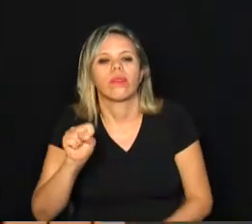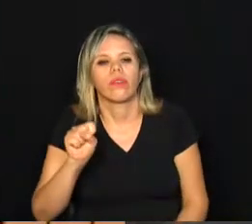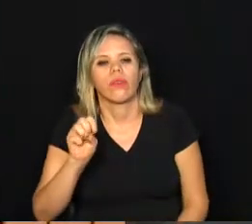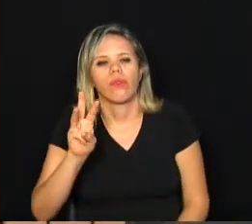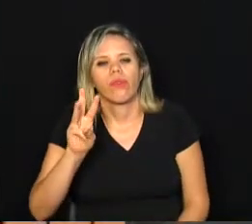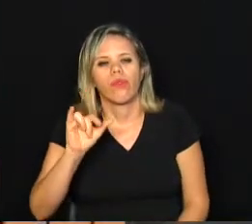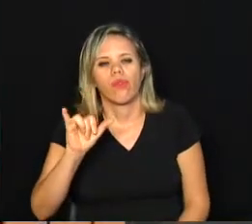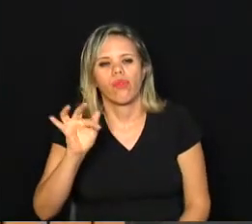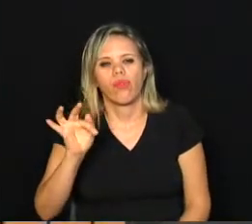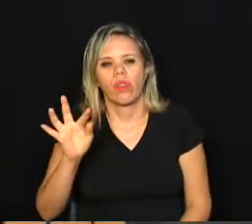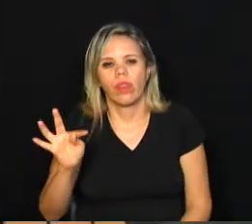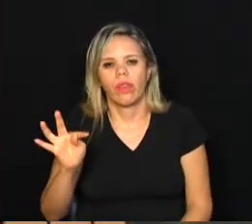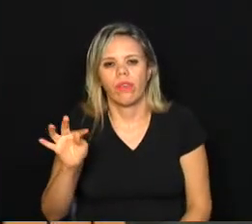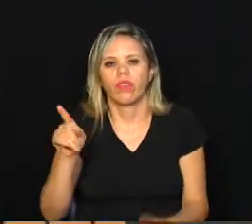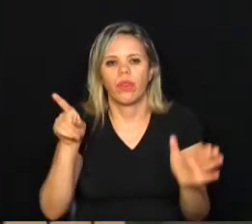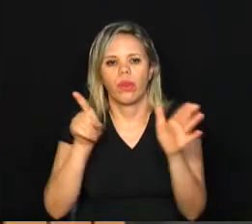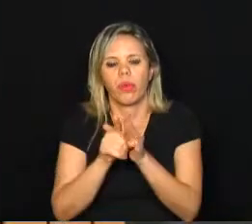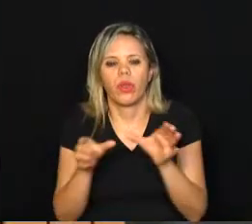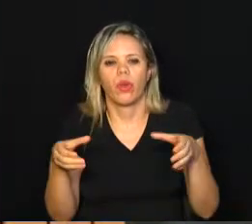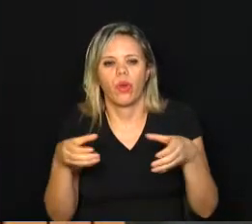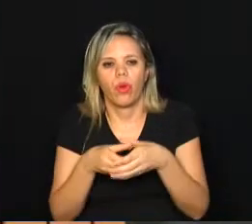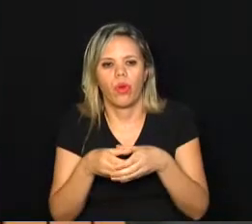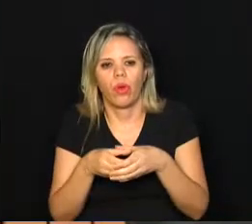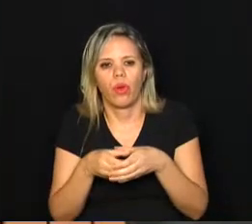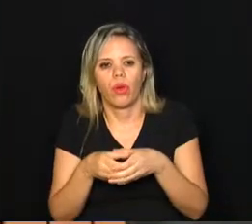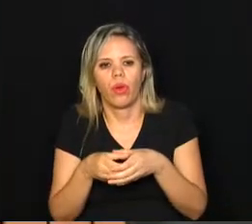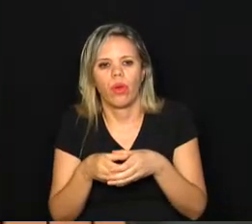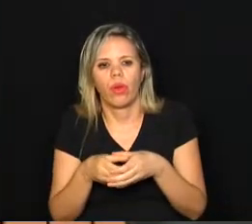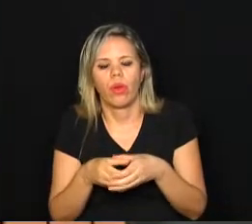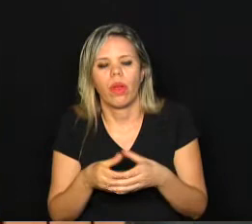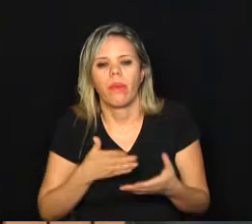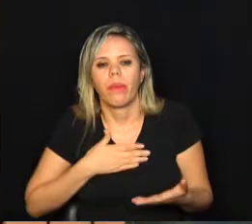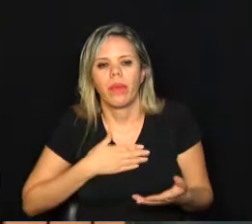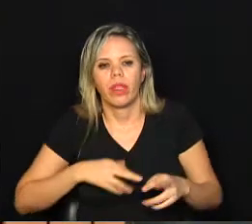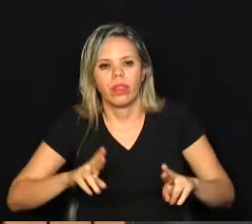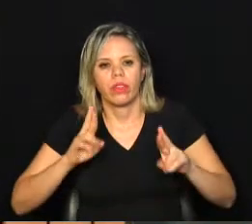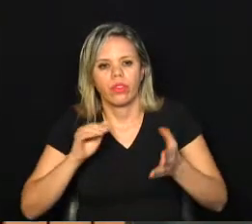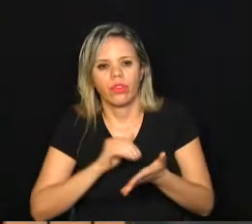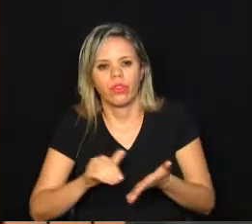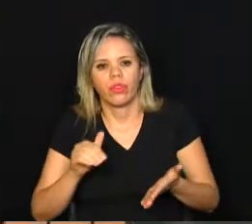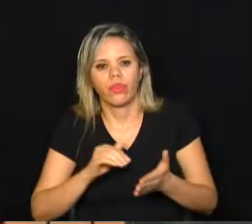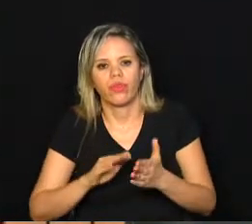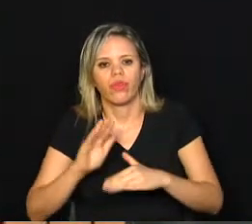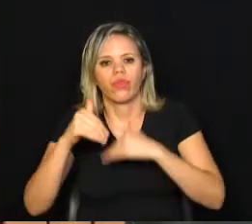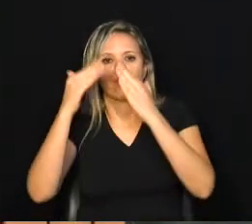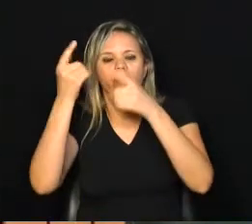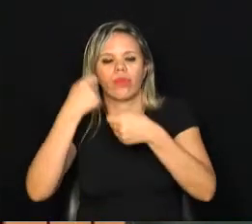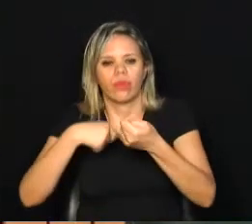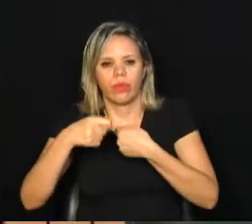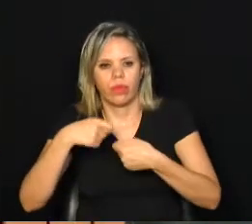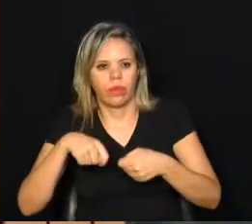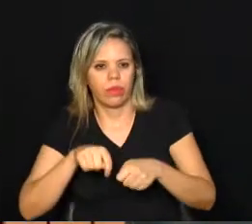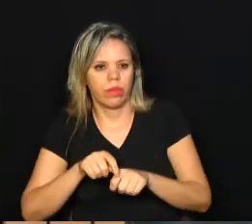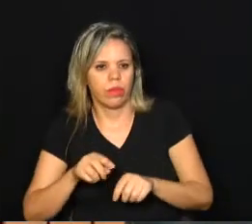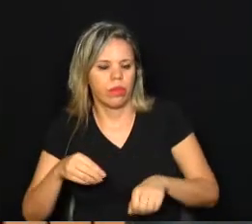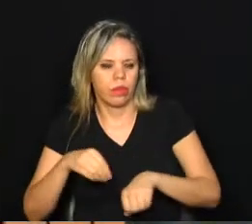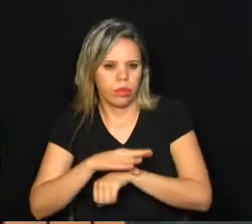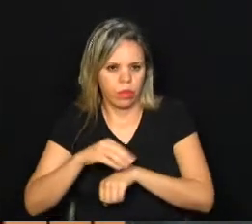A pergunta para a reunião da comissão CIT. Minha torcida à Secretaria de Desenvolvimento Econômico para